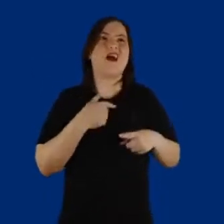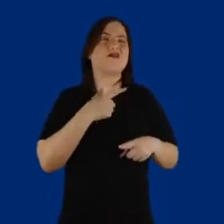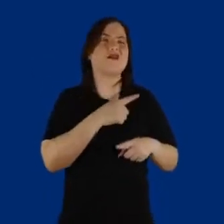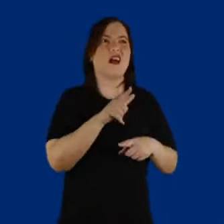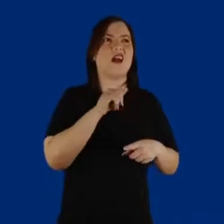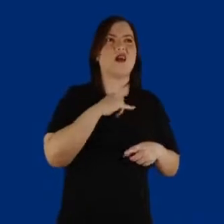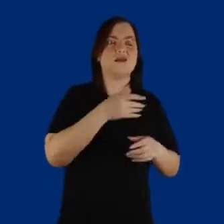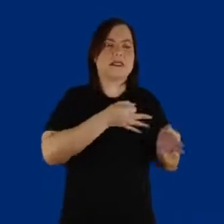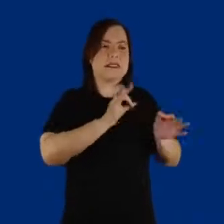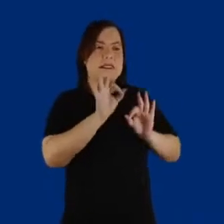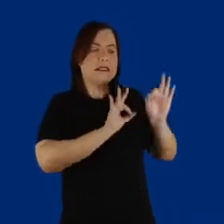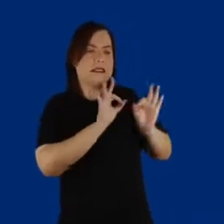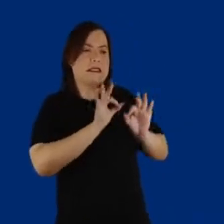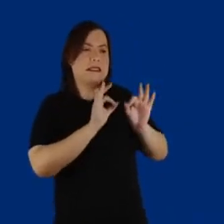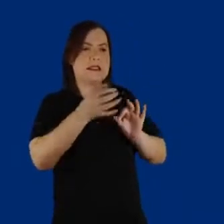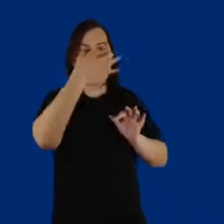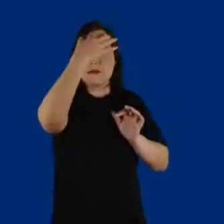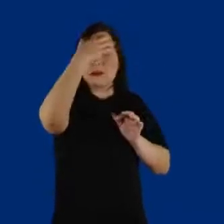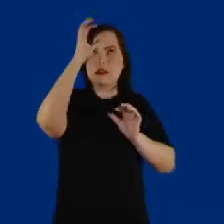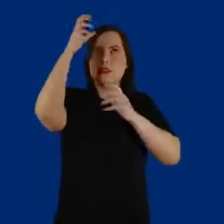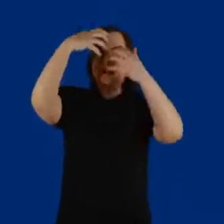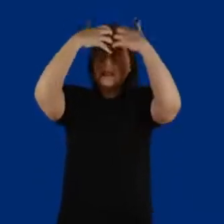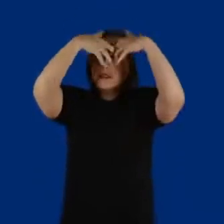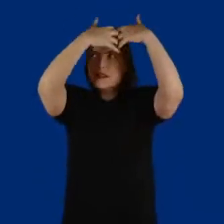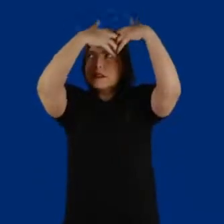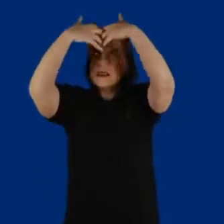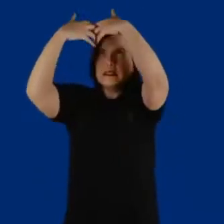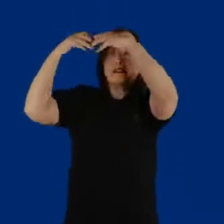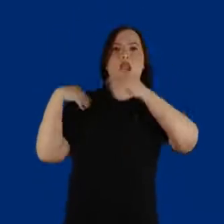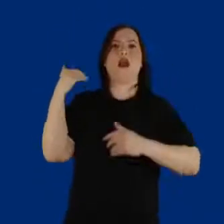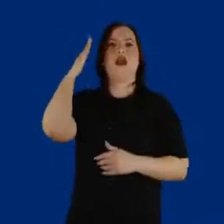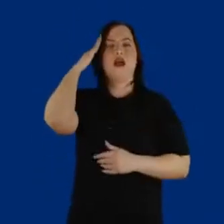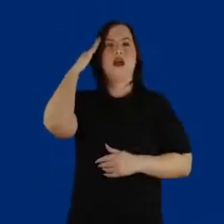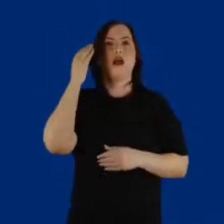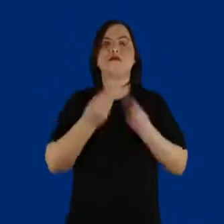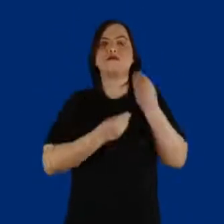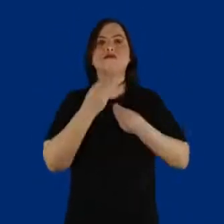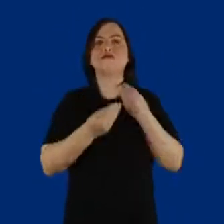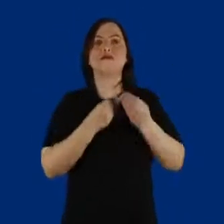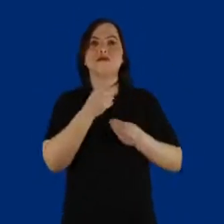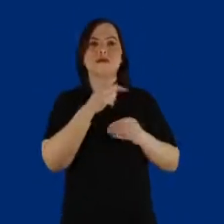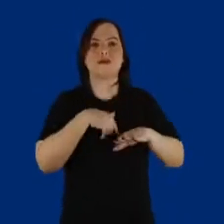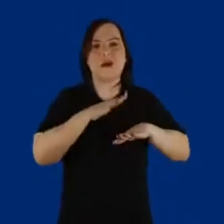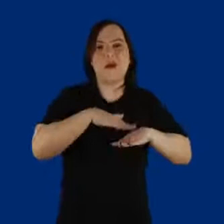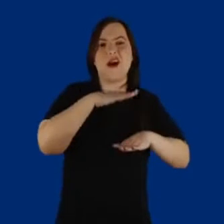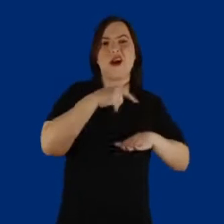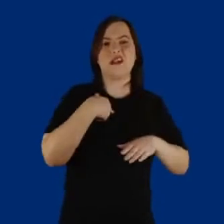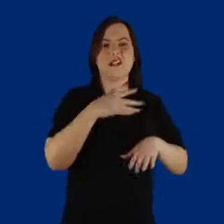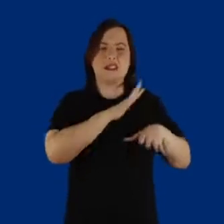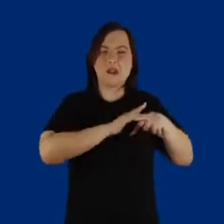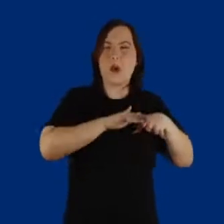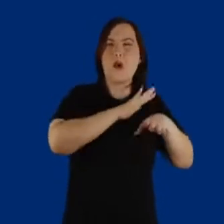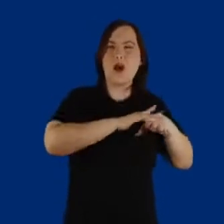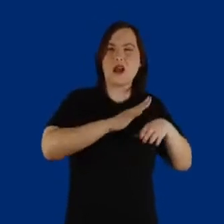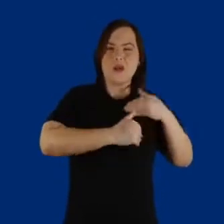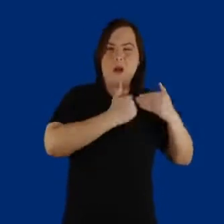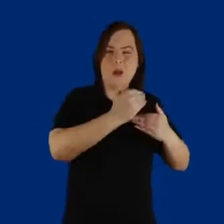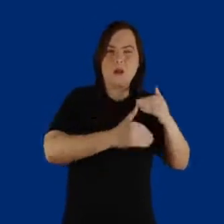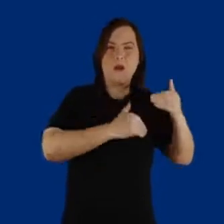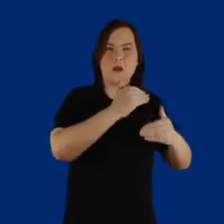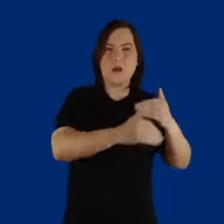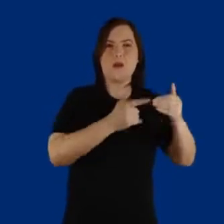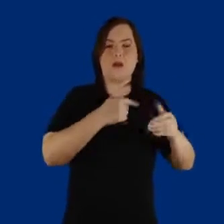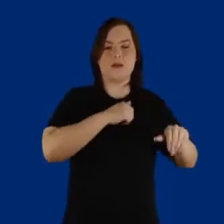uma organização cognitiva para entendê-las. Então, elas se tornam mais e mais, vamos dizer, doenças. E elas podem